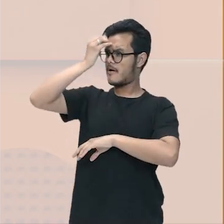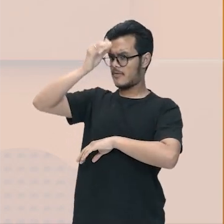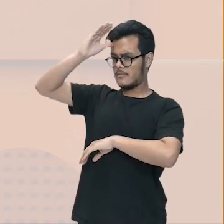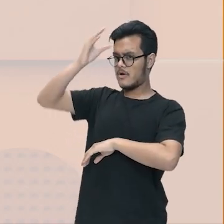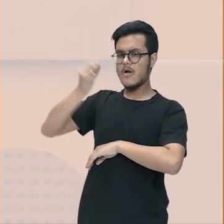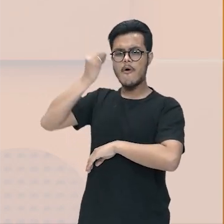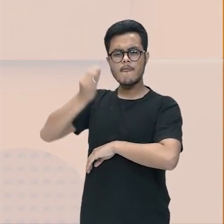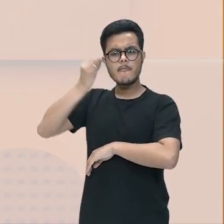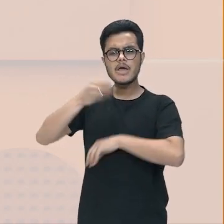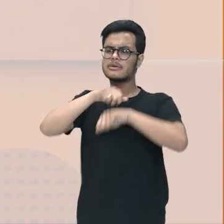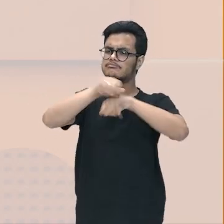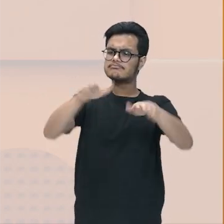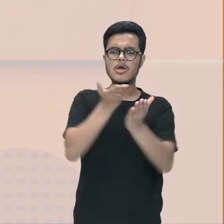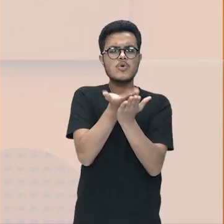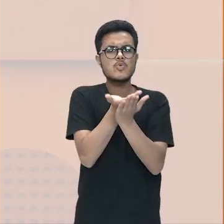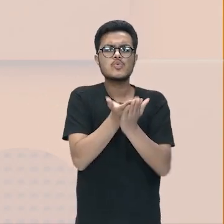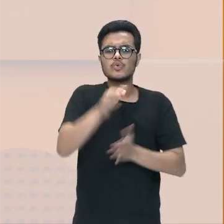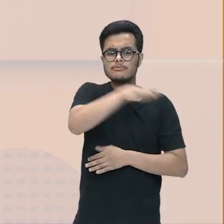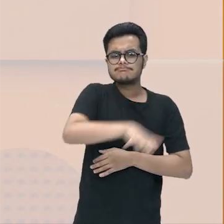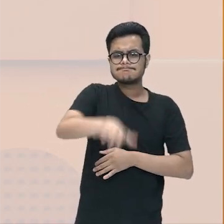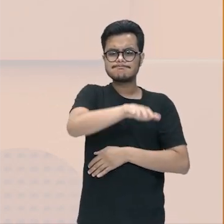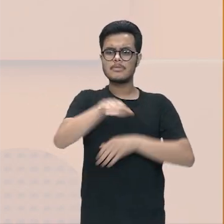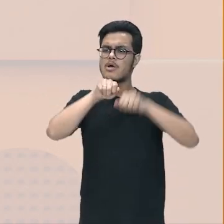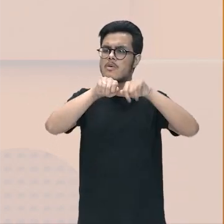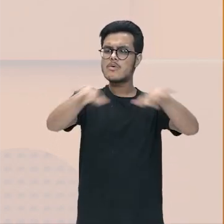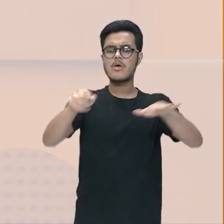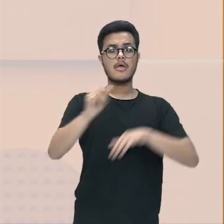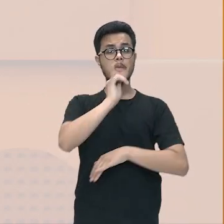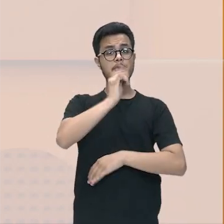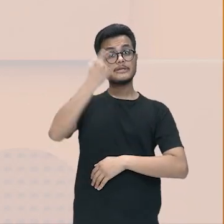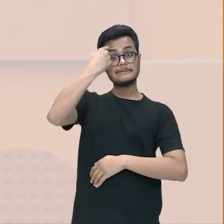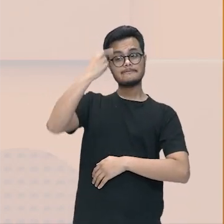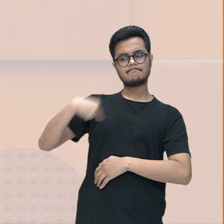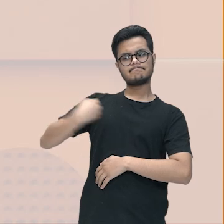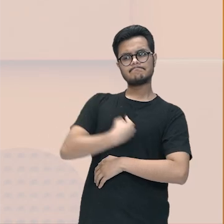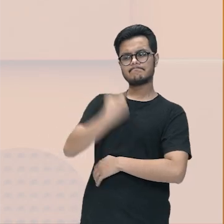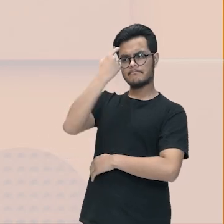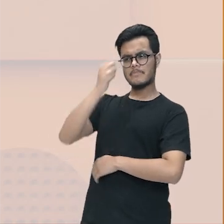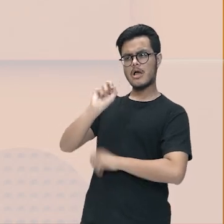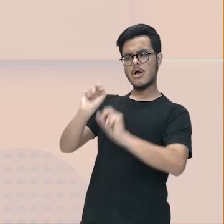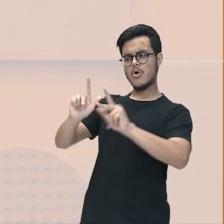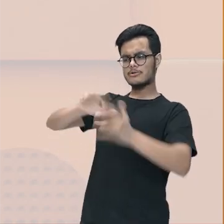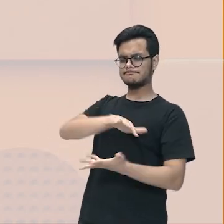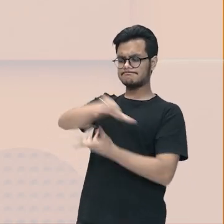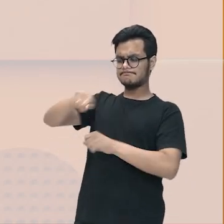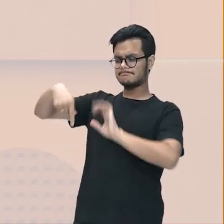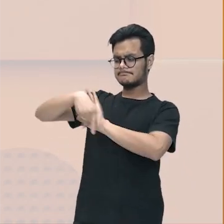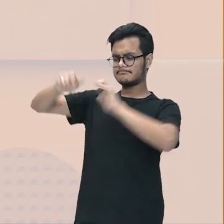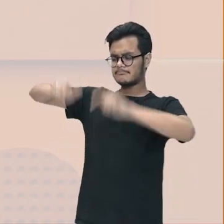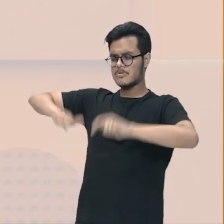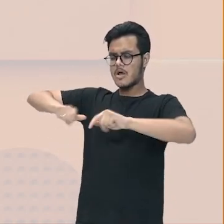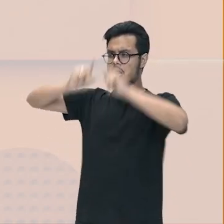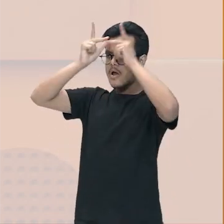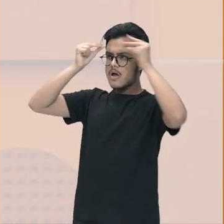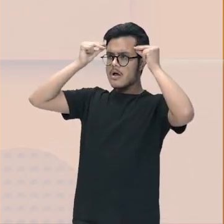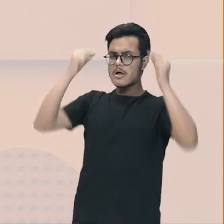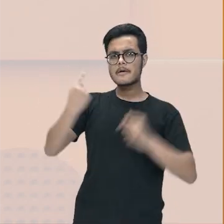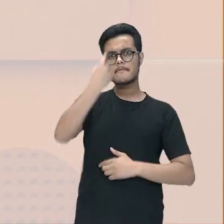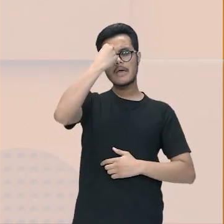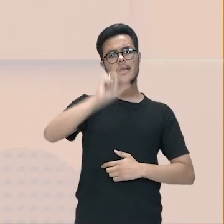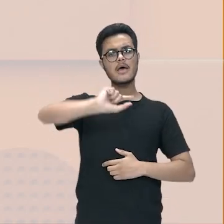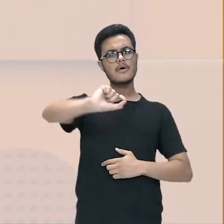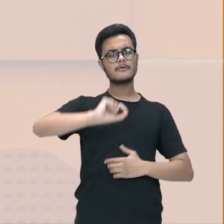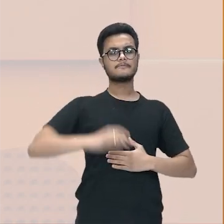aí os seus estudos. Quando vocês pensarem, então, nesse mundo grego, o que vocês vão colocar na mente de